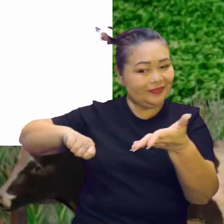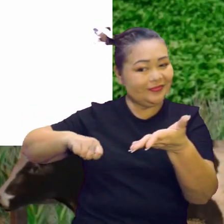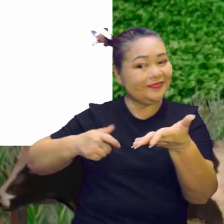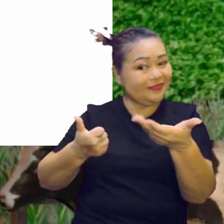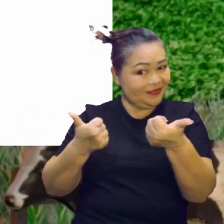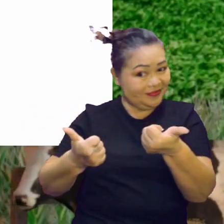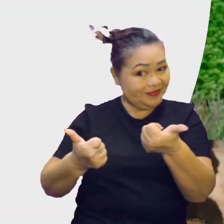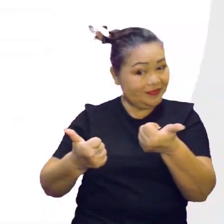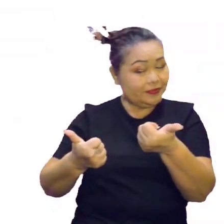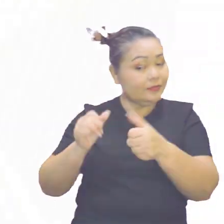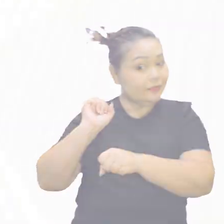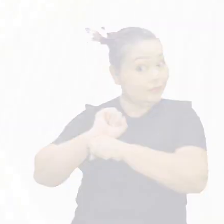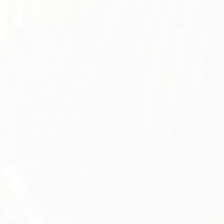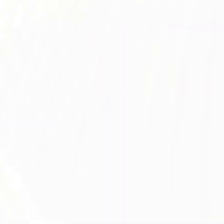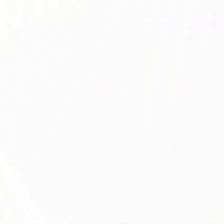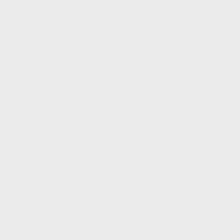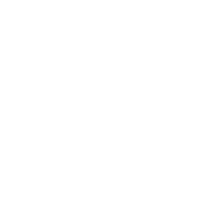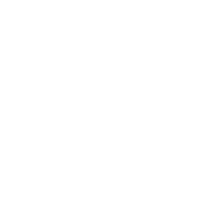Aguardo.